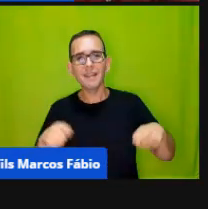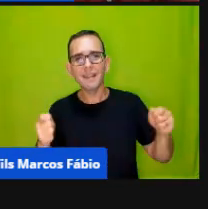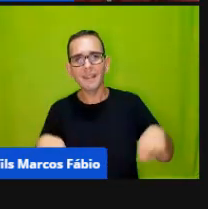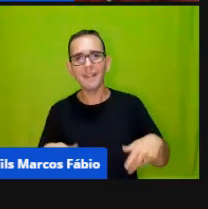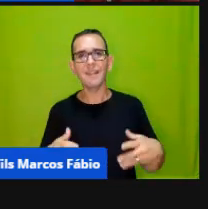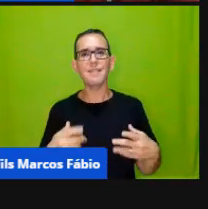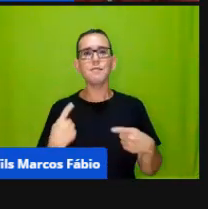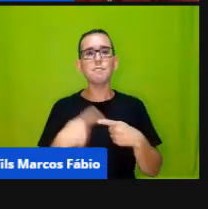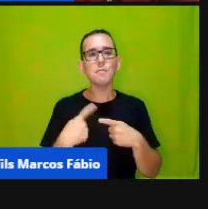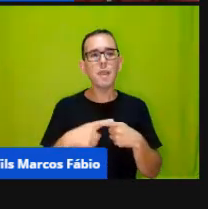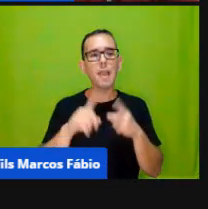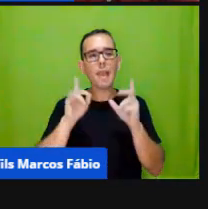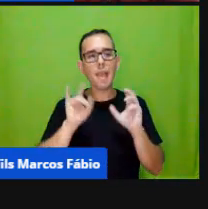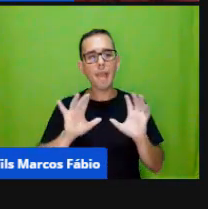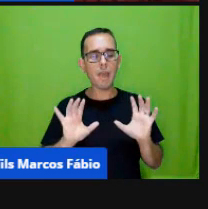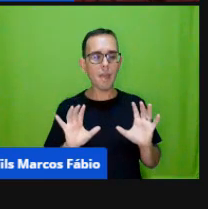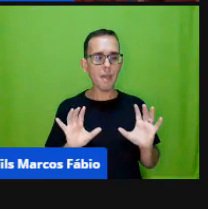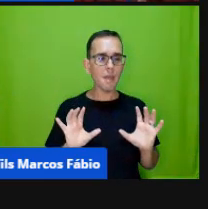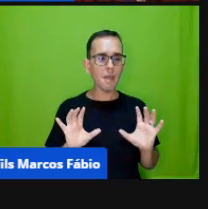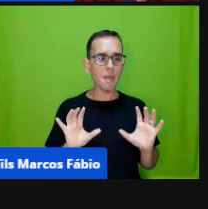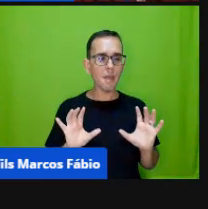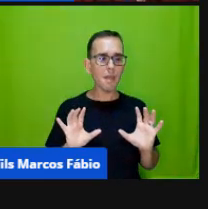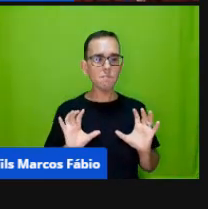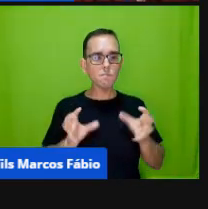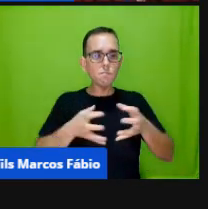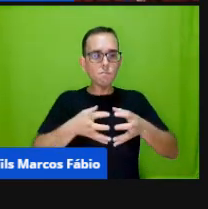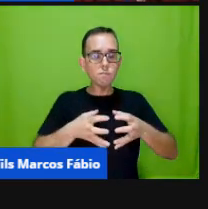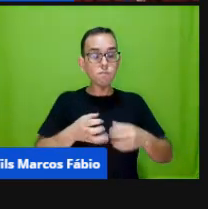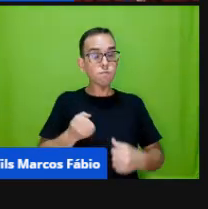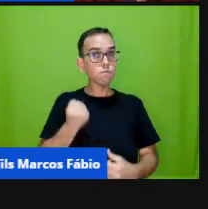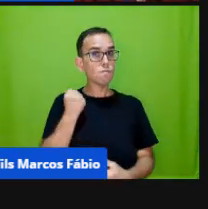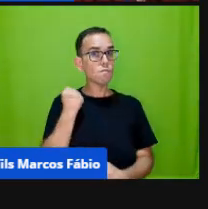porque era uma coisa que vinha com uma certa pompa,